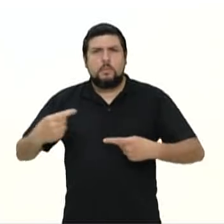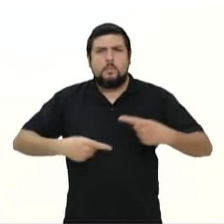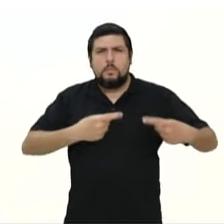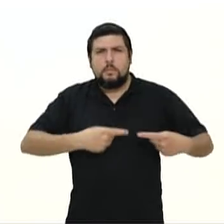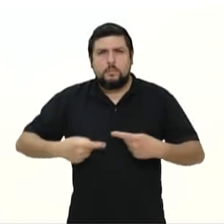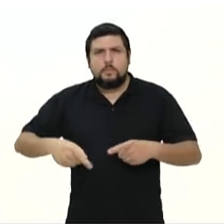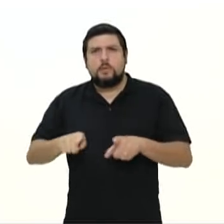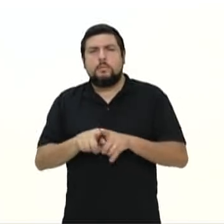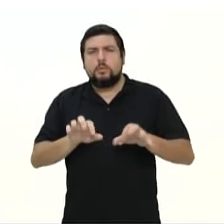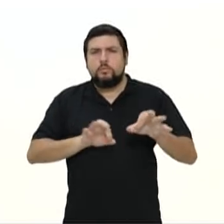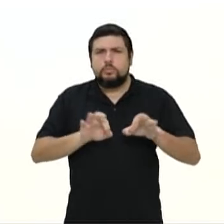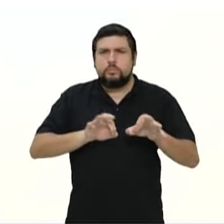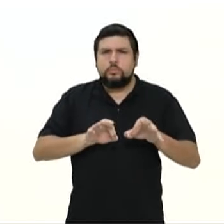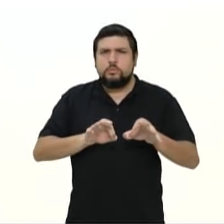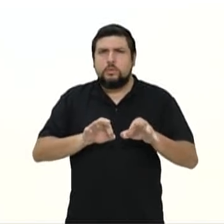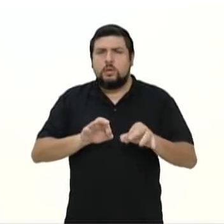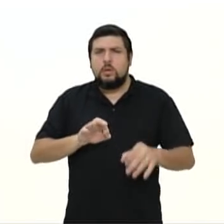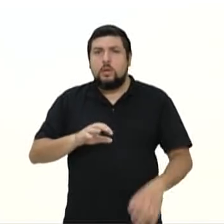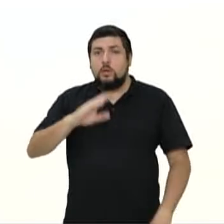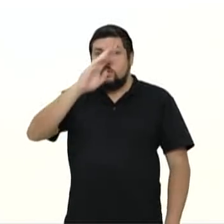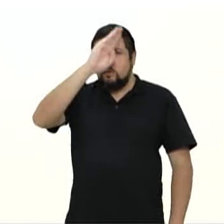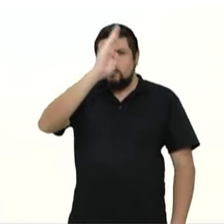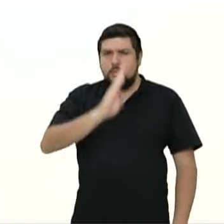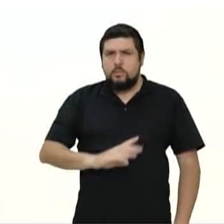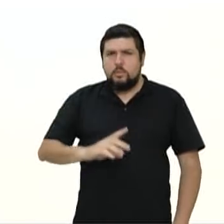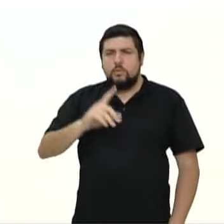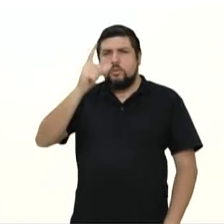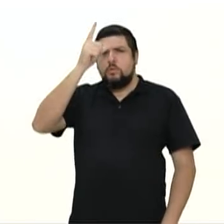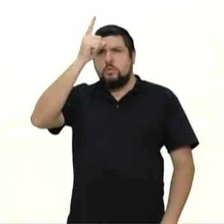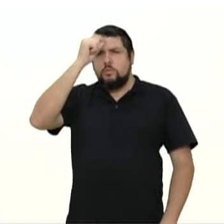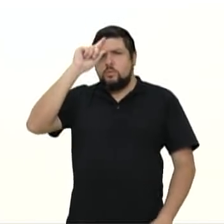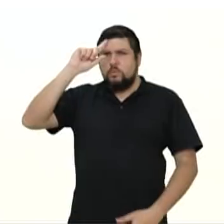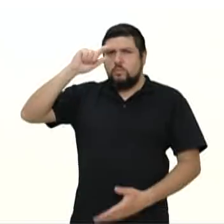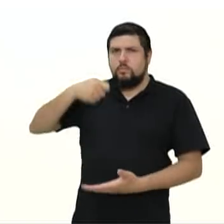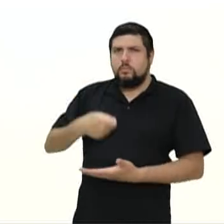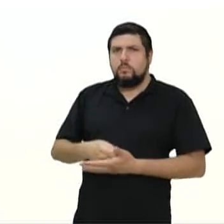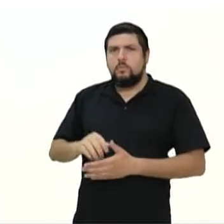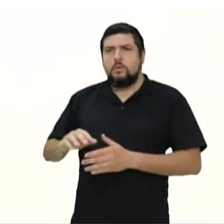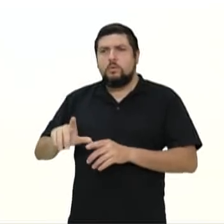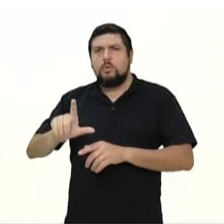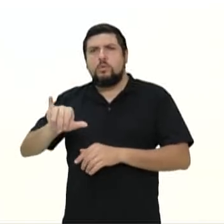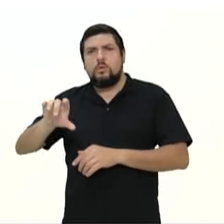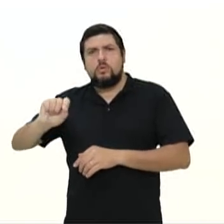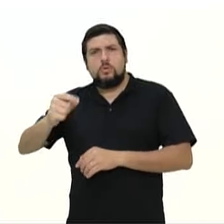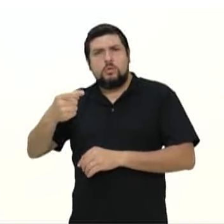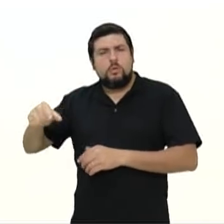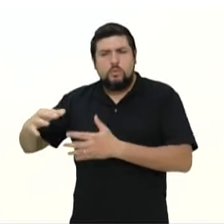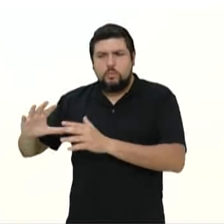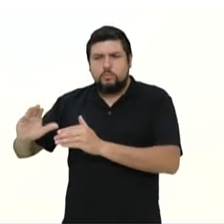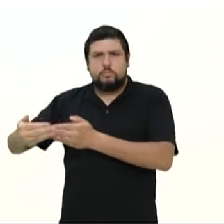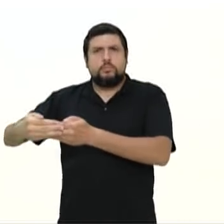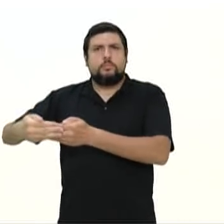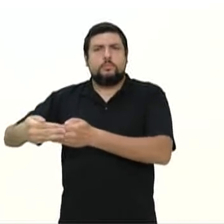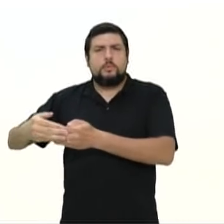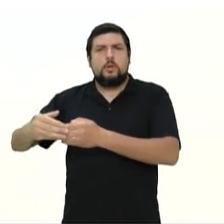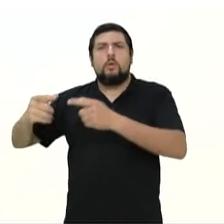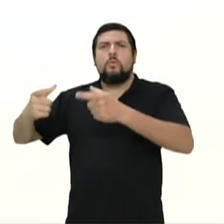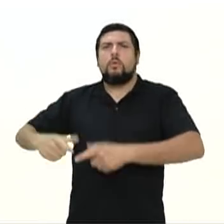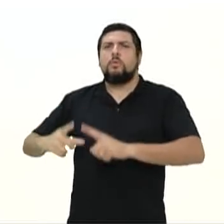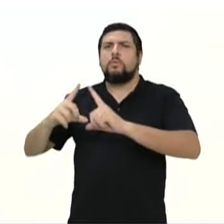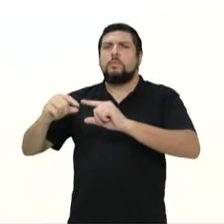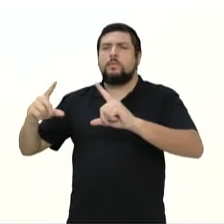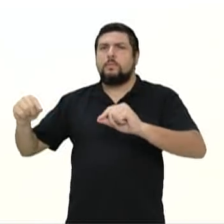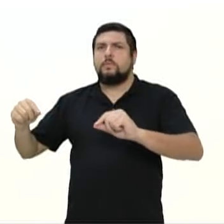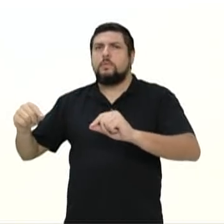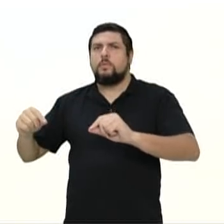o Brasil vai finalmente encerrar as atividades do lixão da Estrutural, em Brasília, o maior